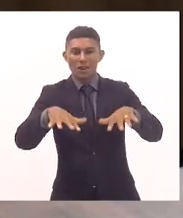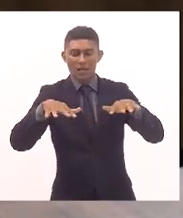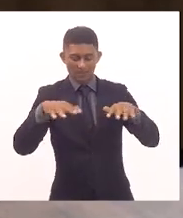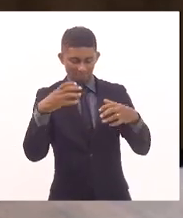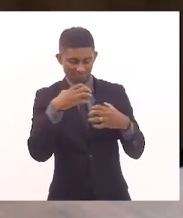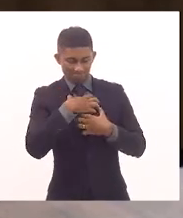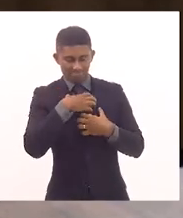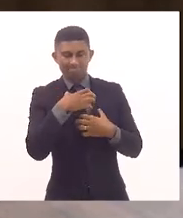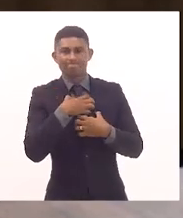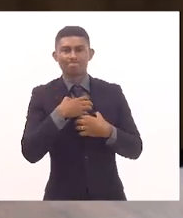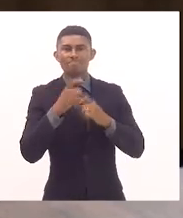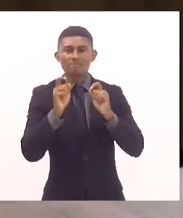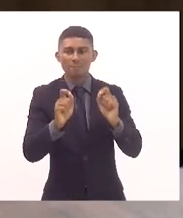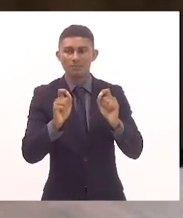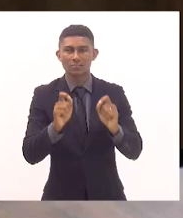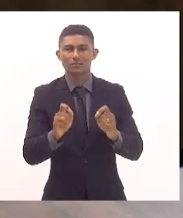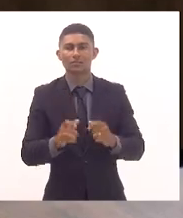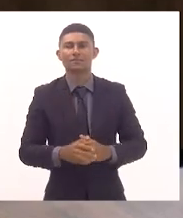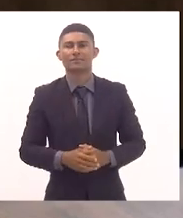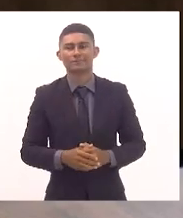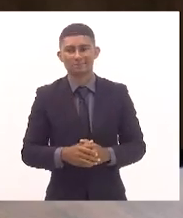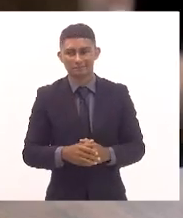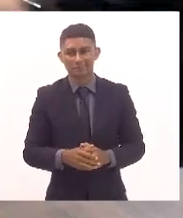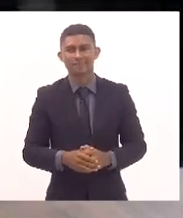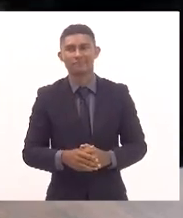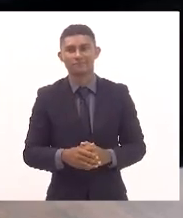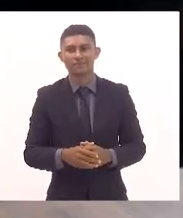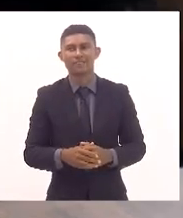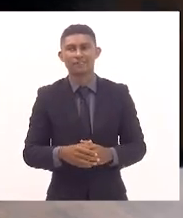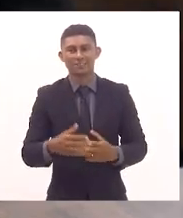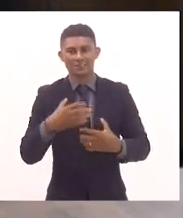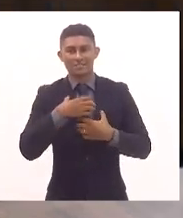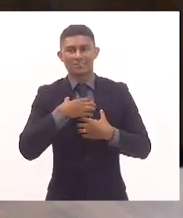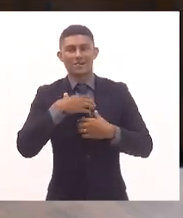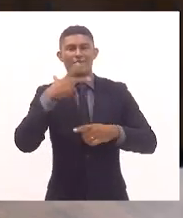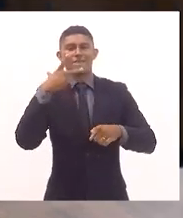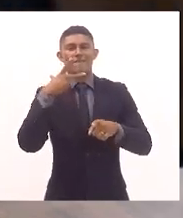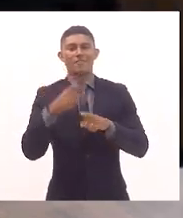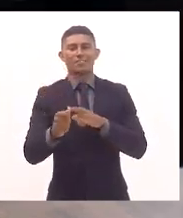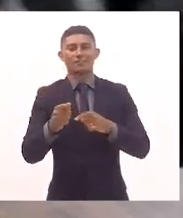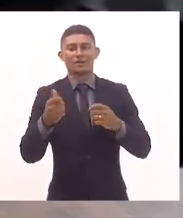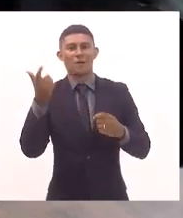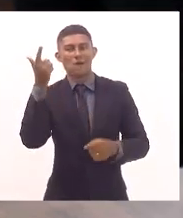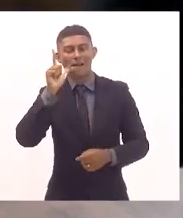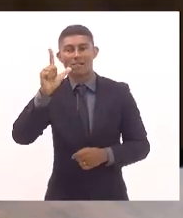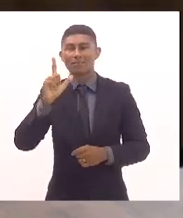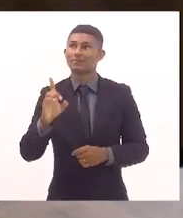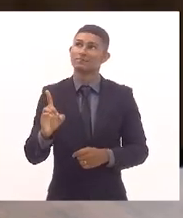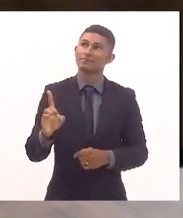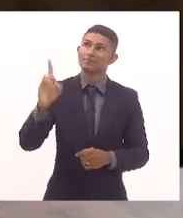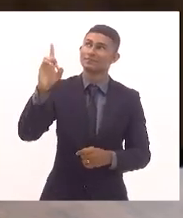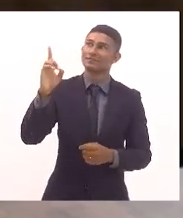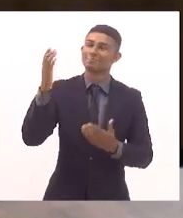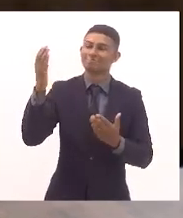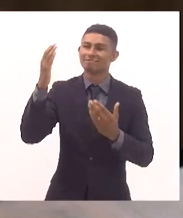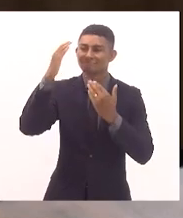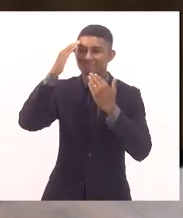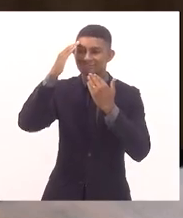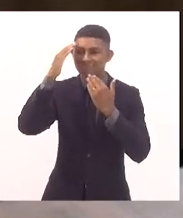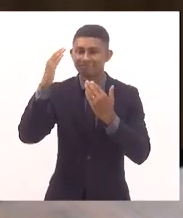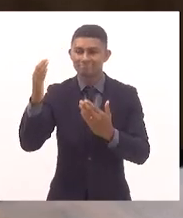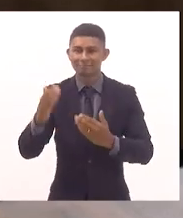Alerj, sem dúvida alguma, com sabor de vitória. Graças a Deus, Rodrigo, muito